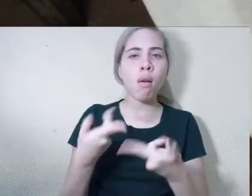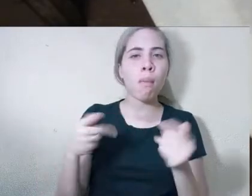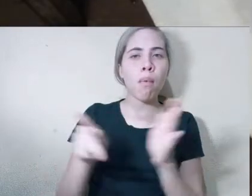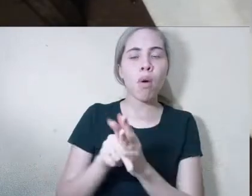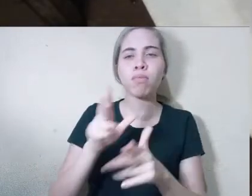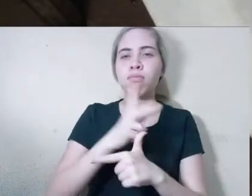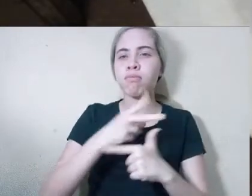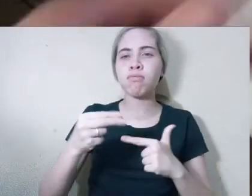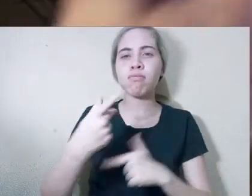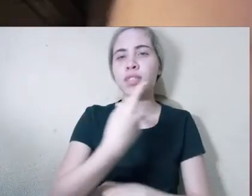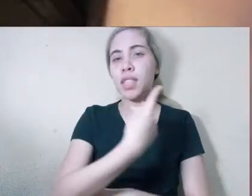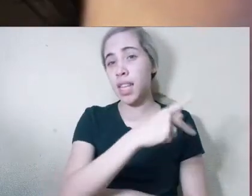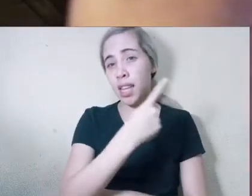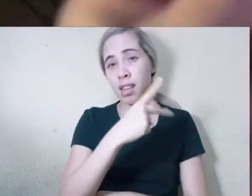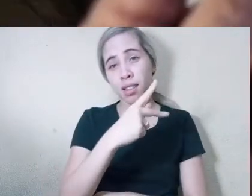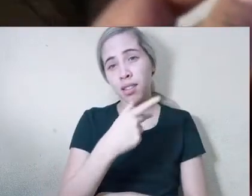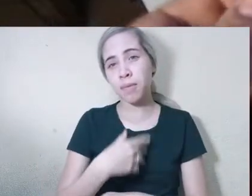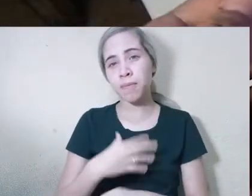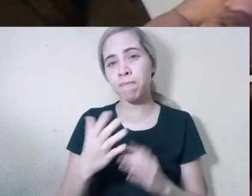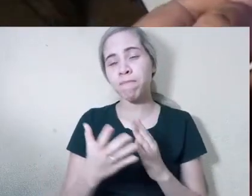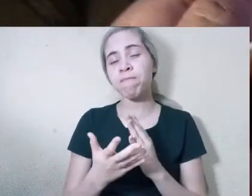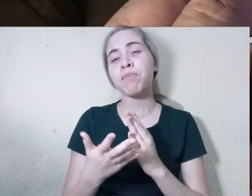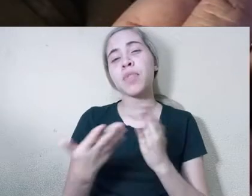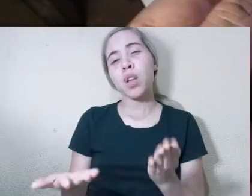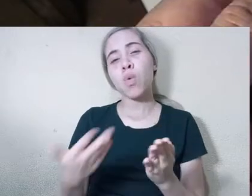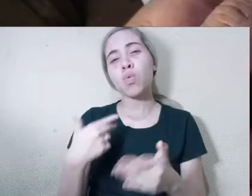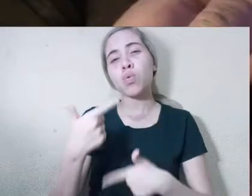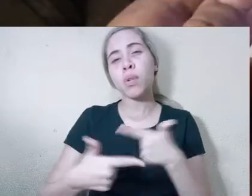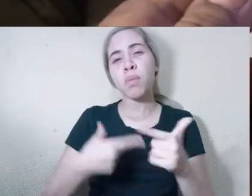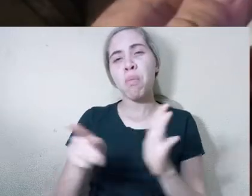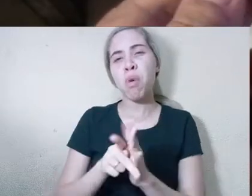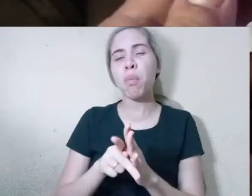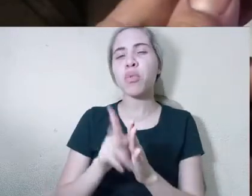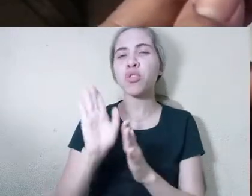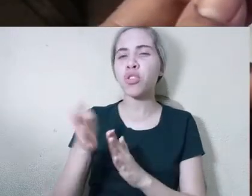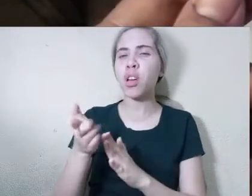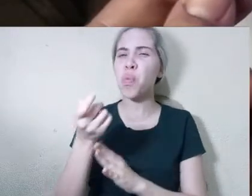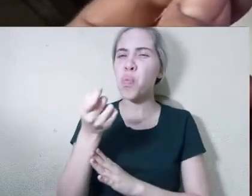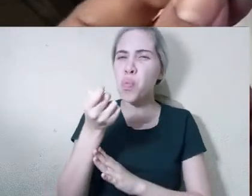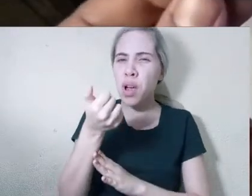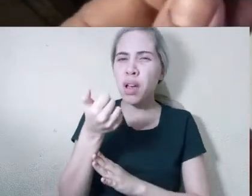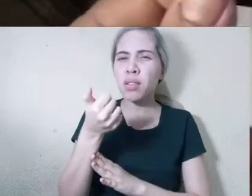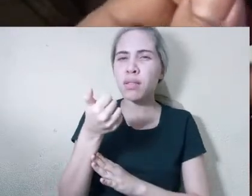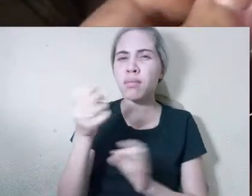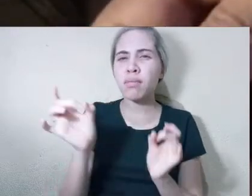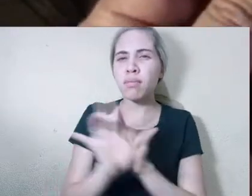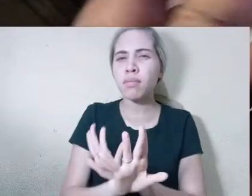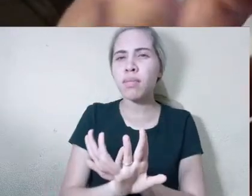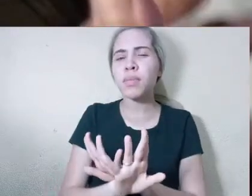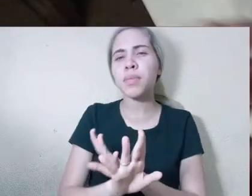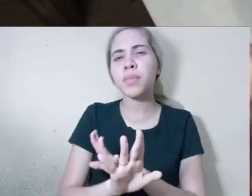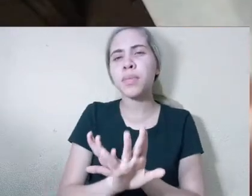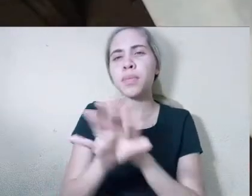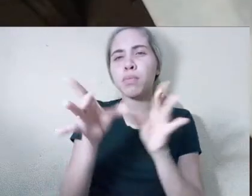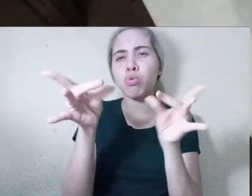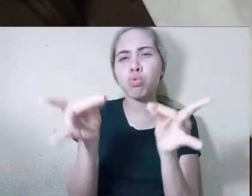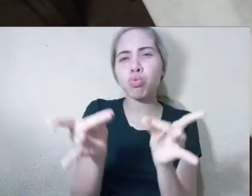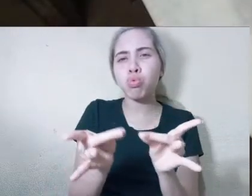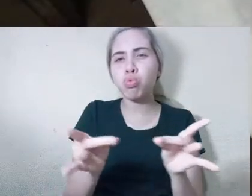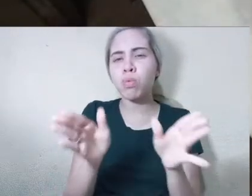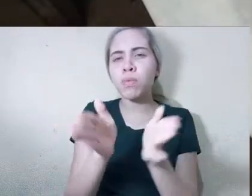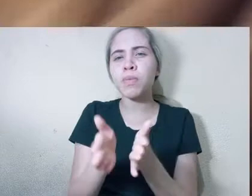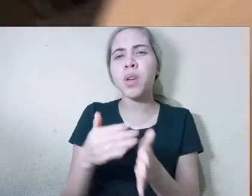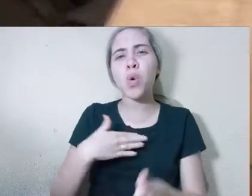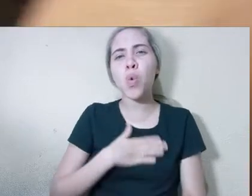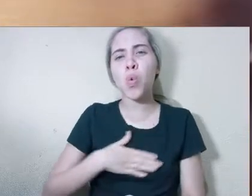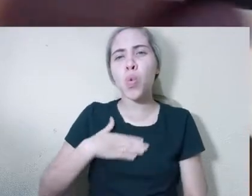exemplos. Aqui já uma... um trabalho já semi-acabado, né? Um design muito, muito